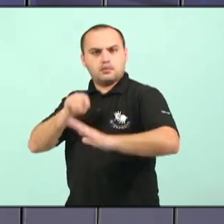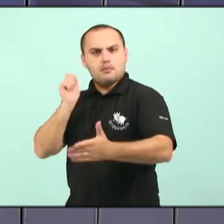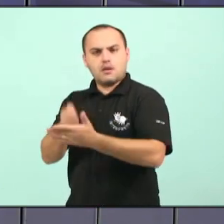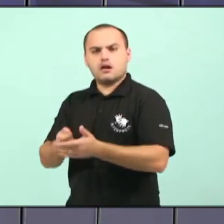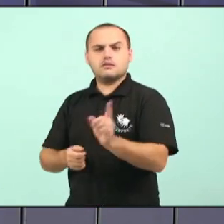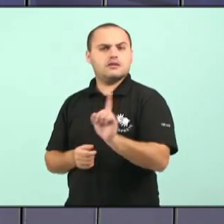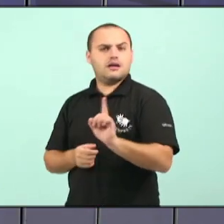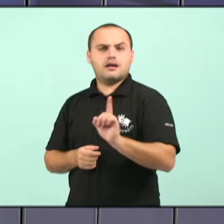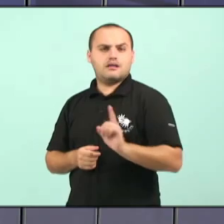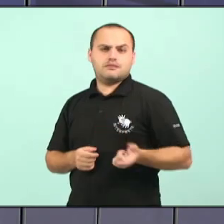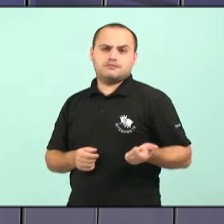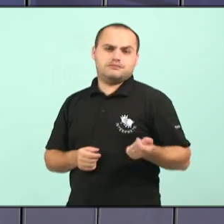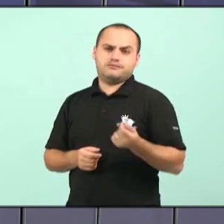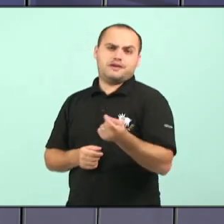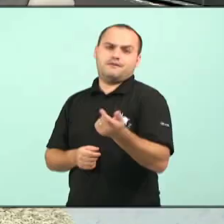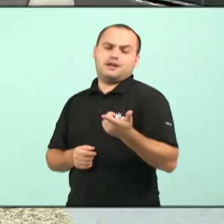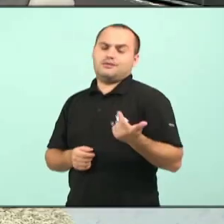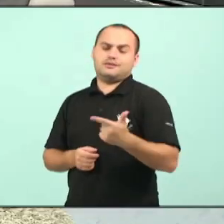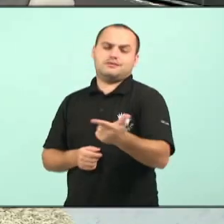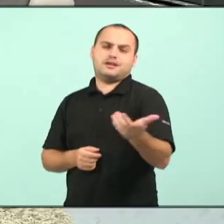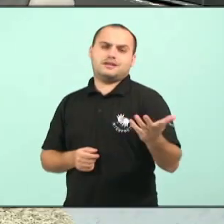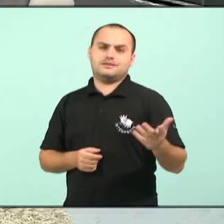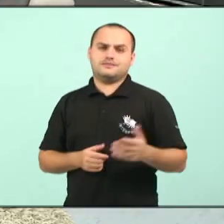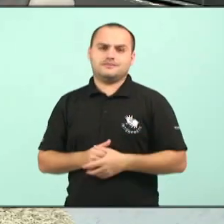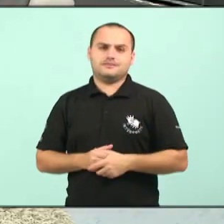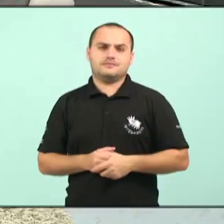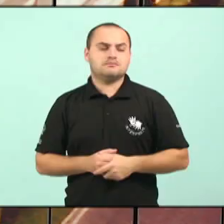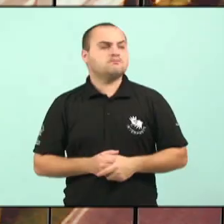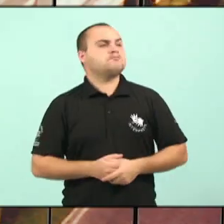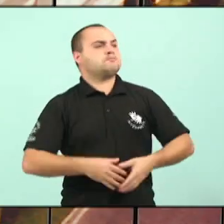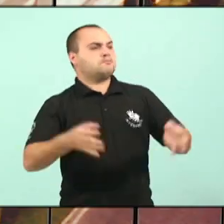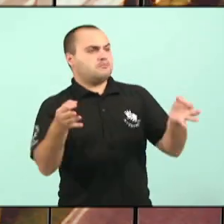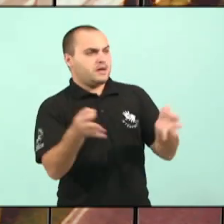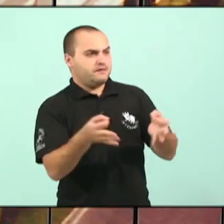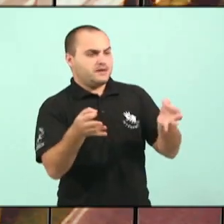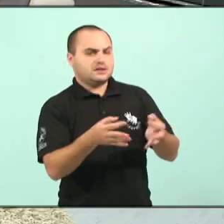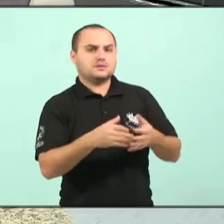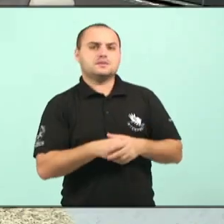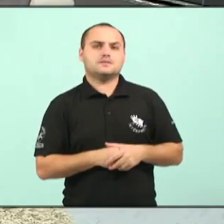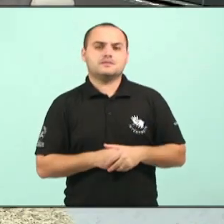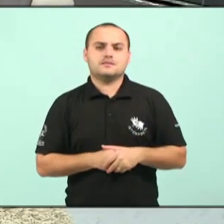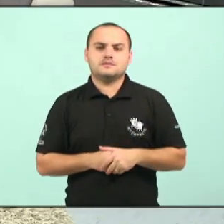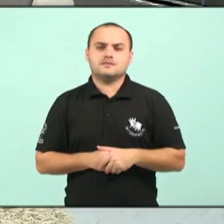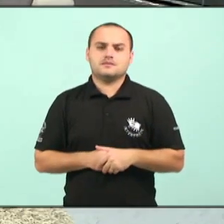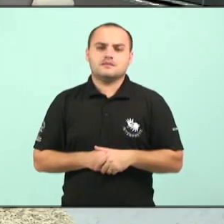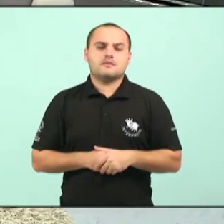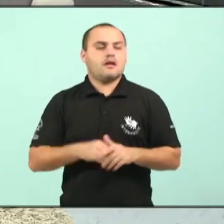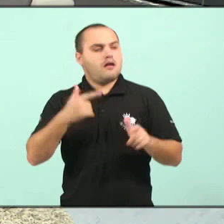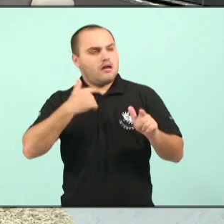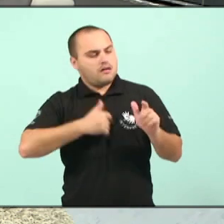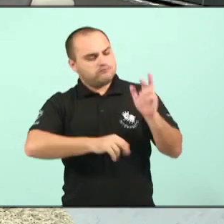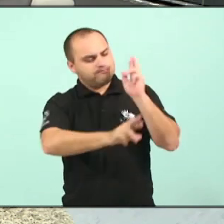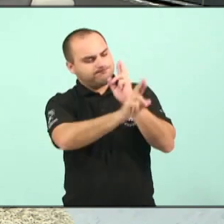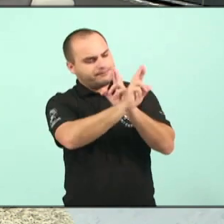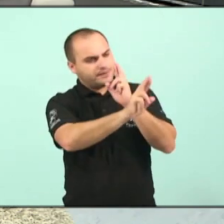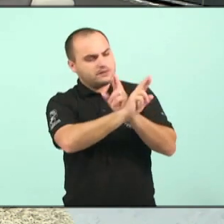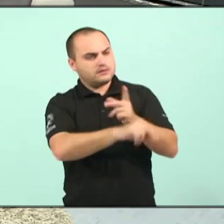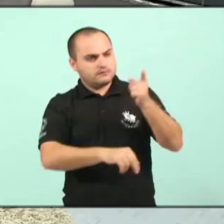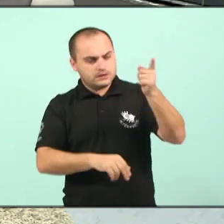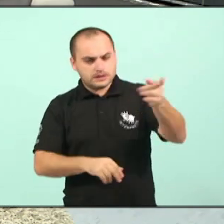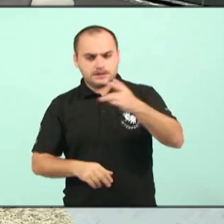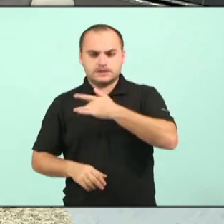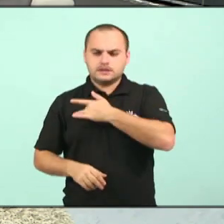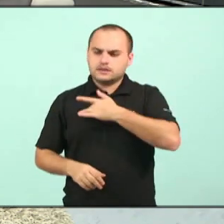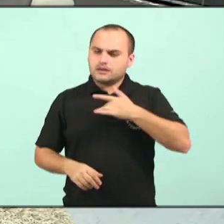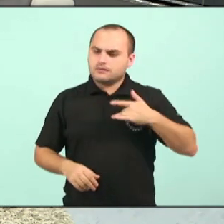estariam. Não valeria a pena para eles. Perfeito. Espero que o senhor tenha muita saúde, vou